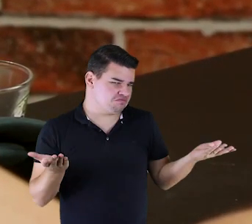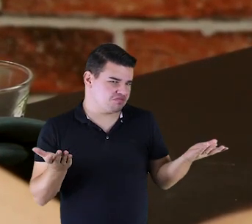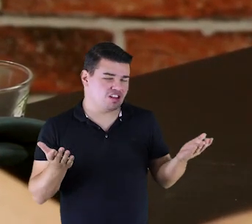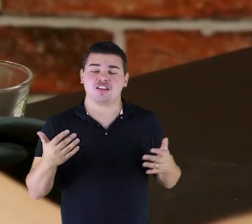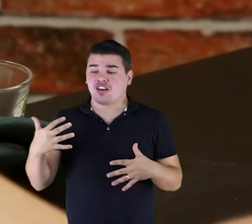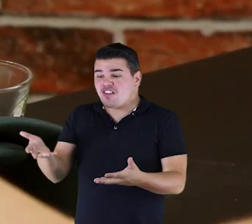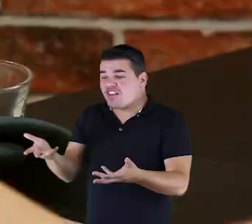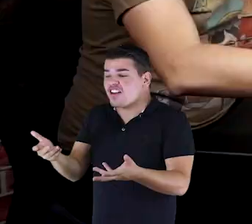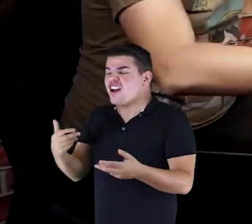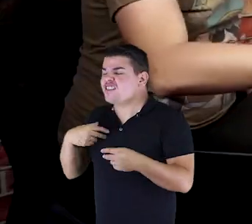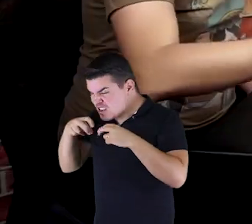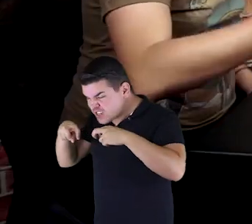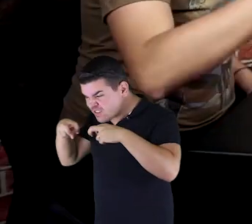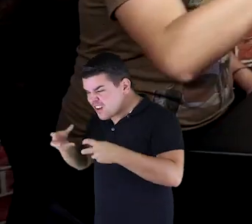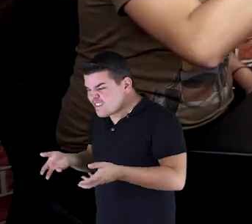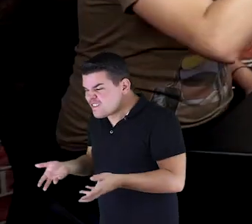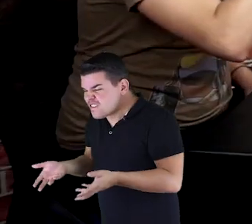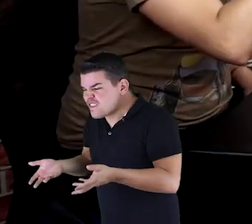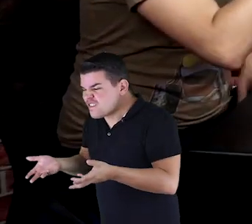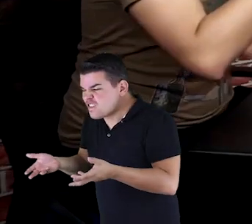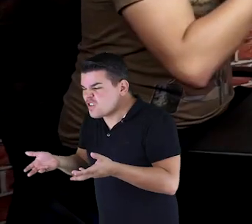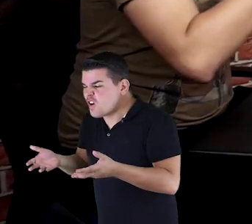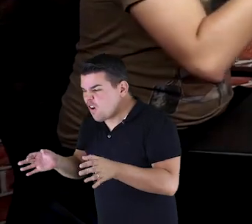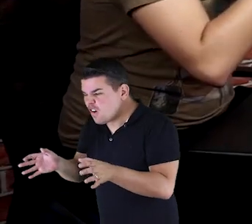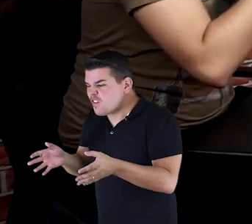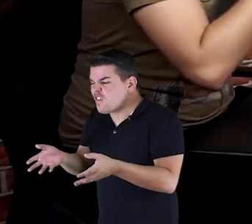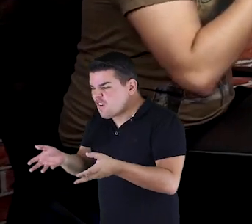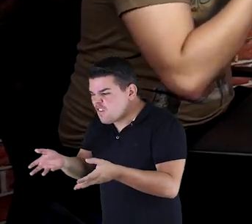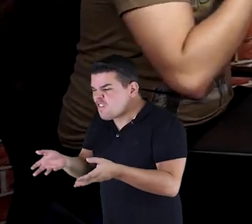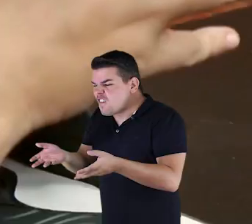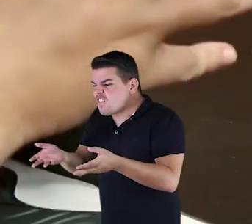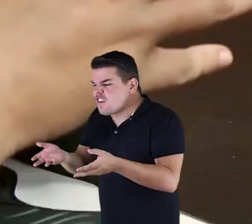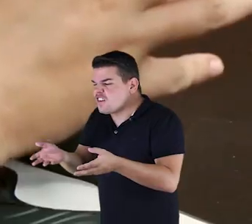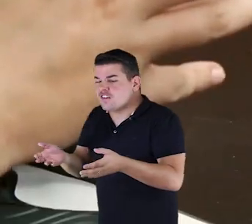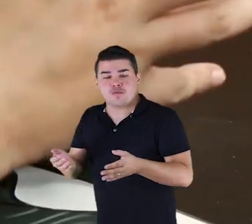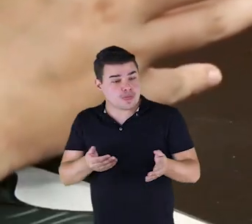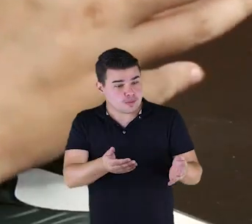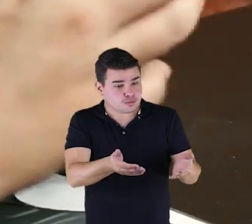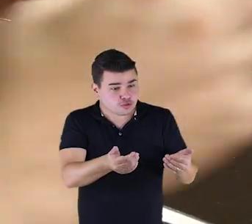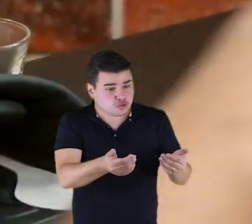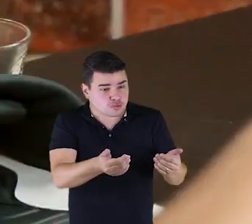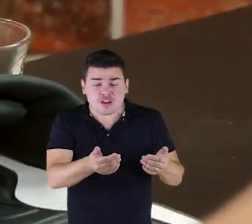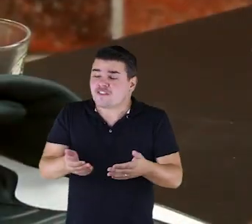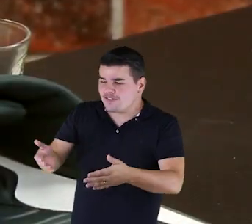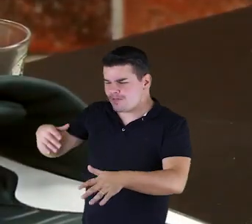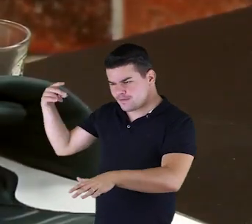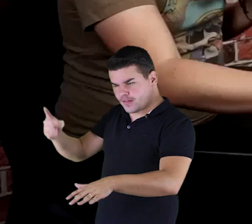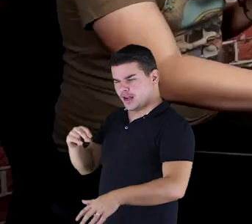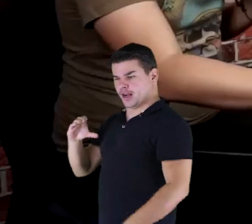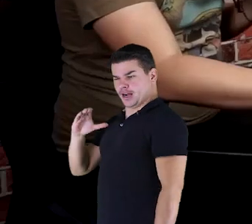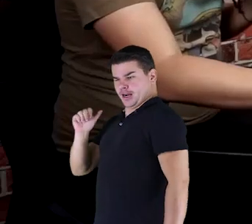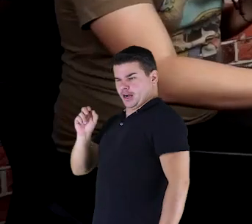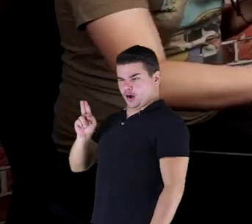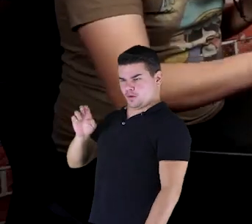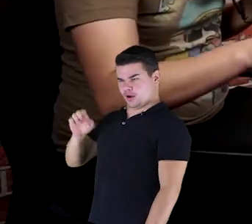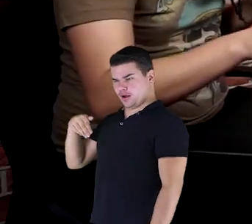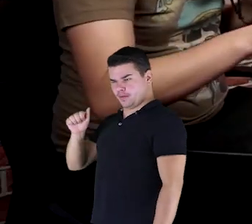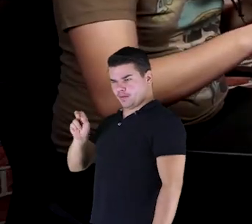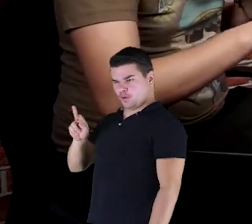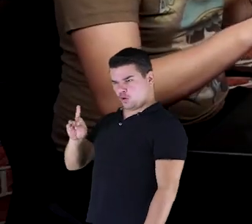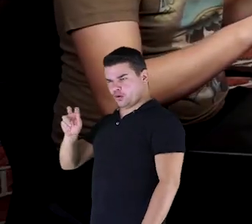torre e o retira. Ele e Cauê estão com os olhos vendados. Cauê puxa um bloco e o